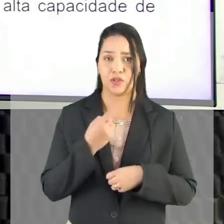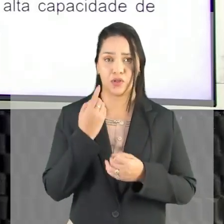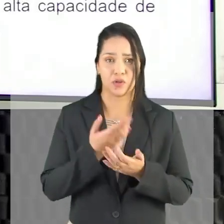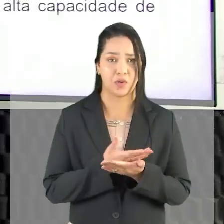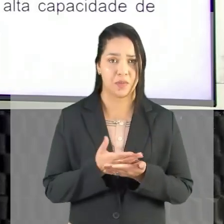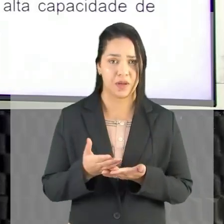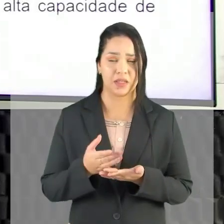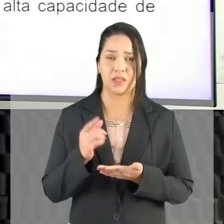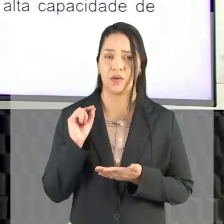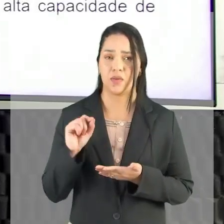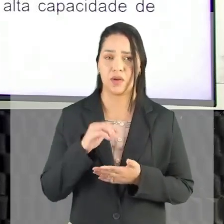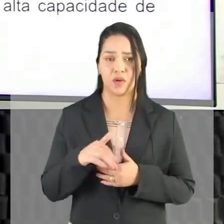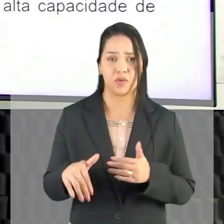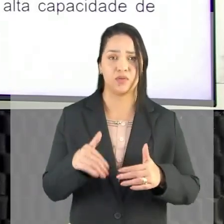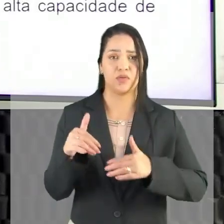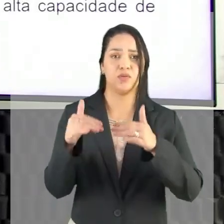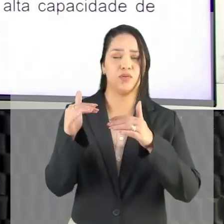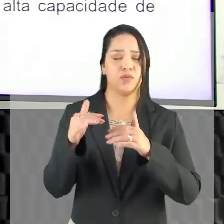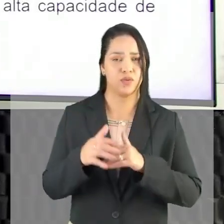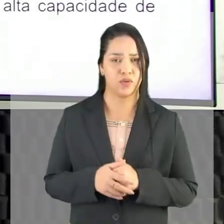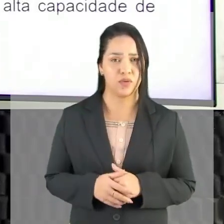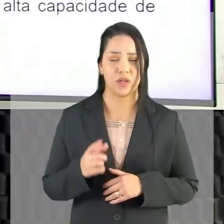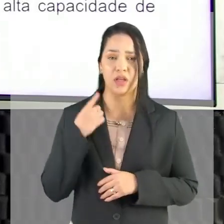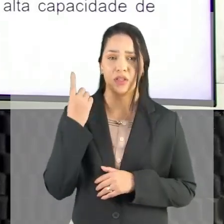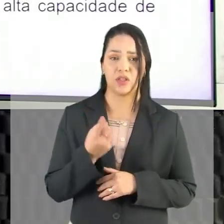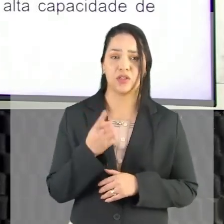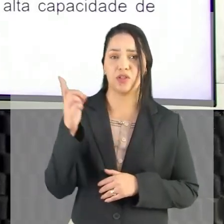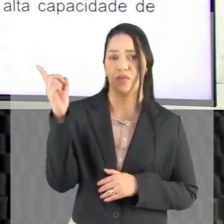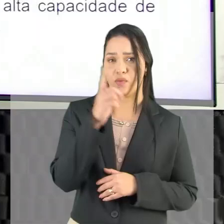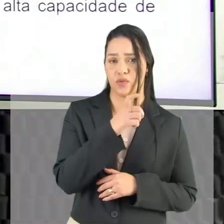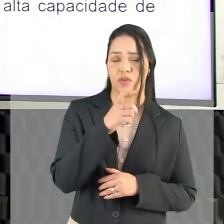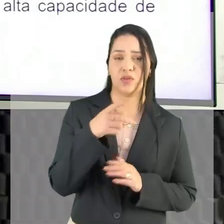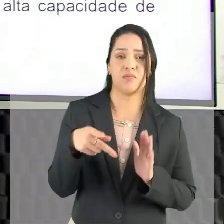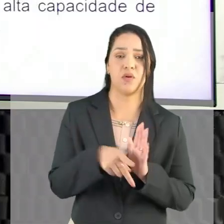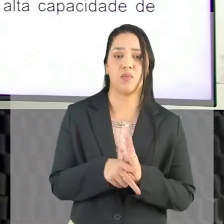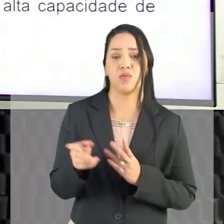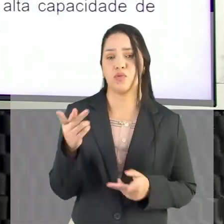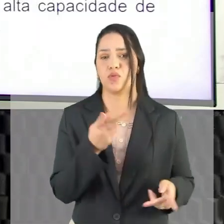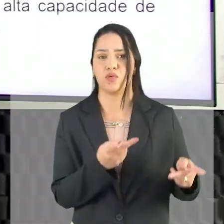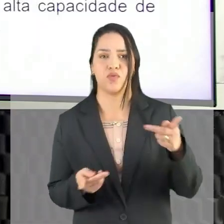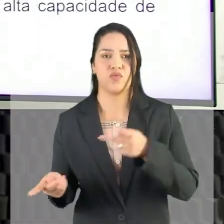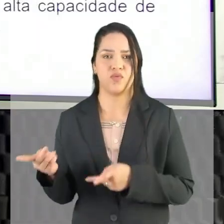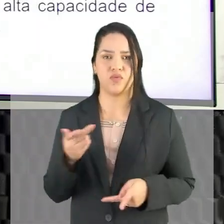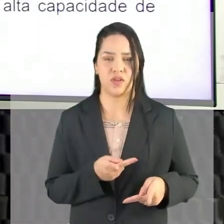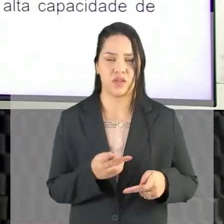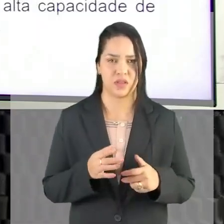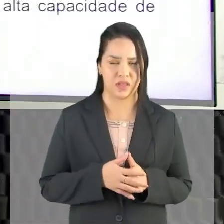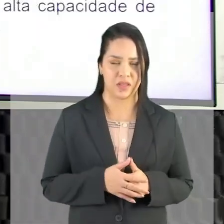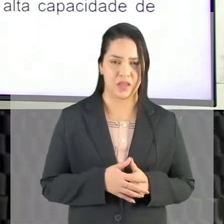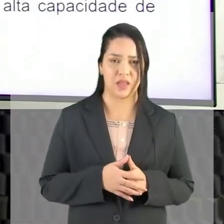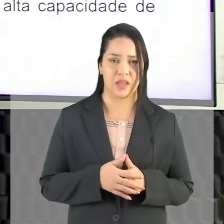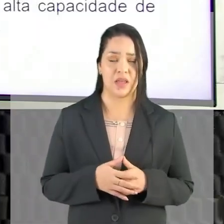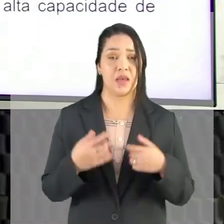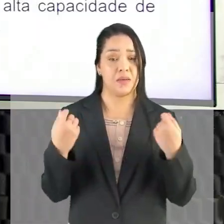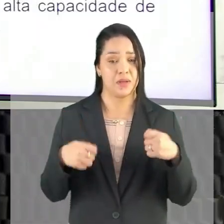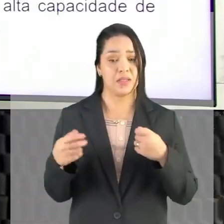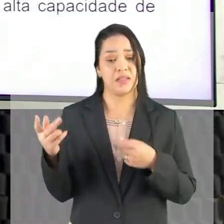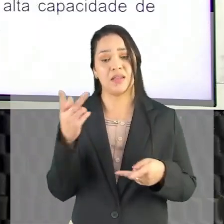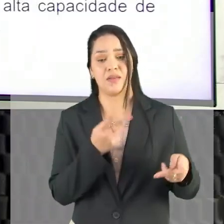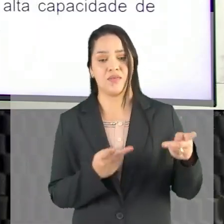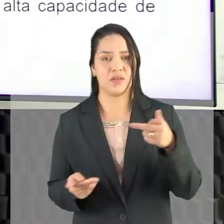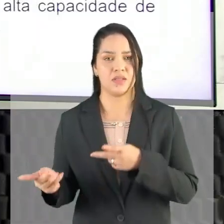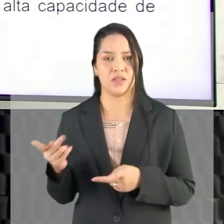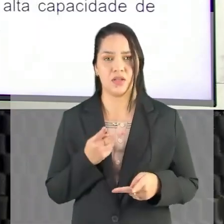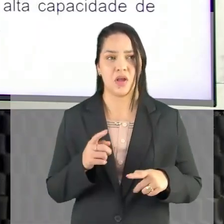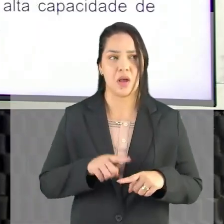a fazer cada vez mais construções verticais, a gente dificulta a ação do vento. o vento é refrescante, deve ser